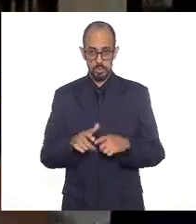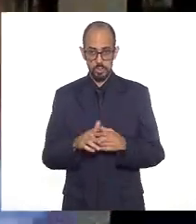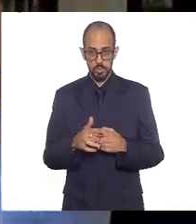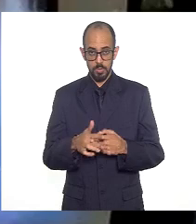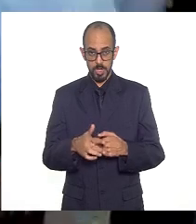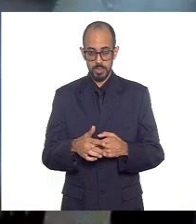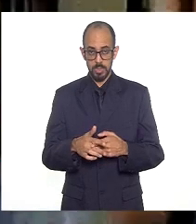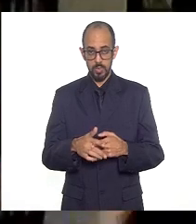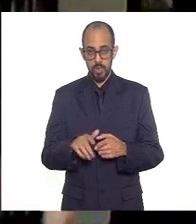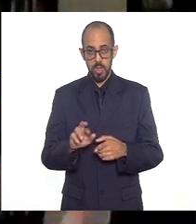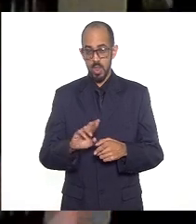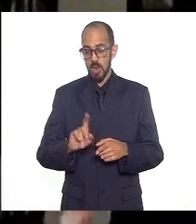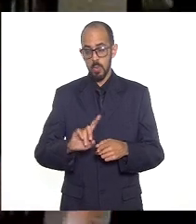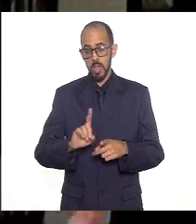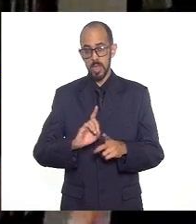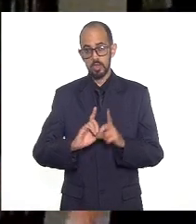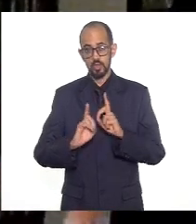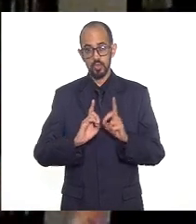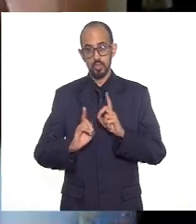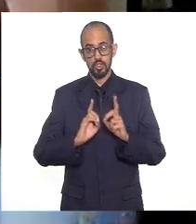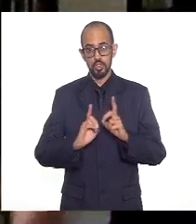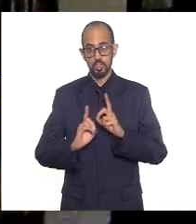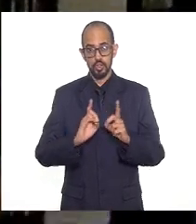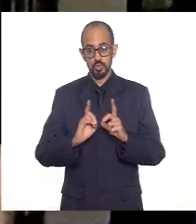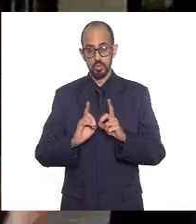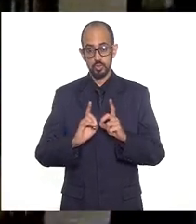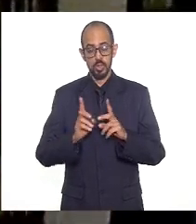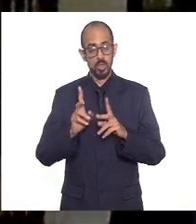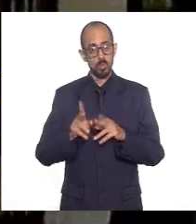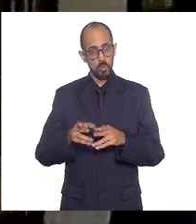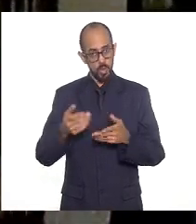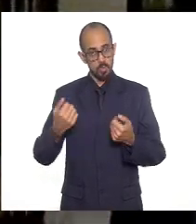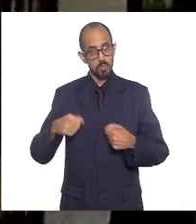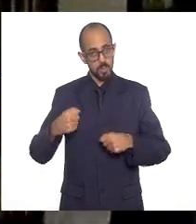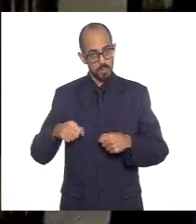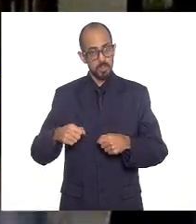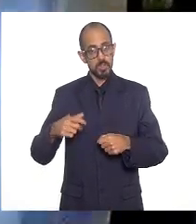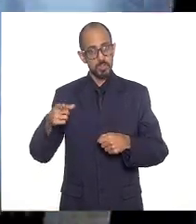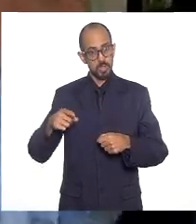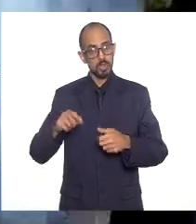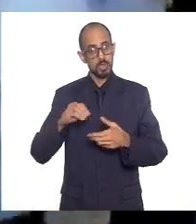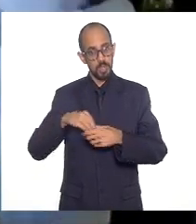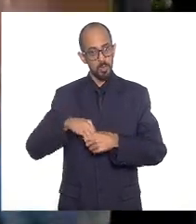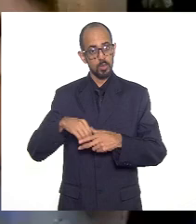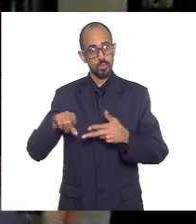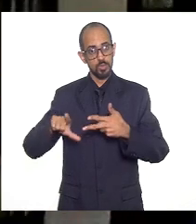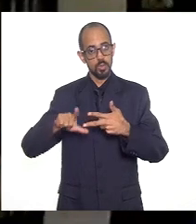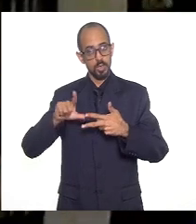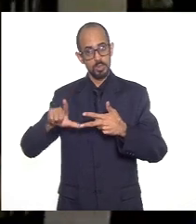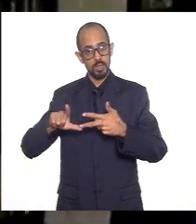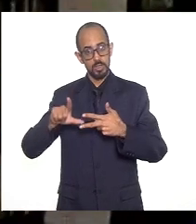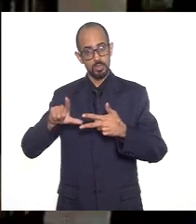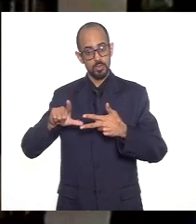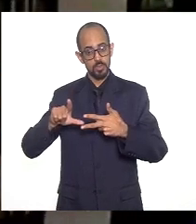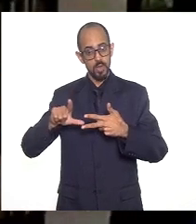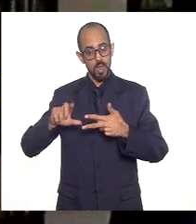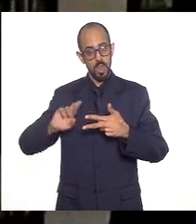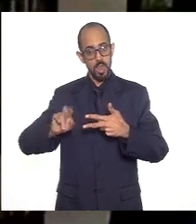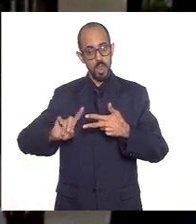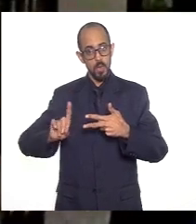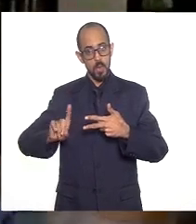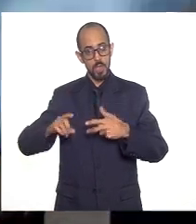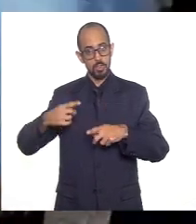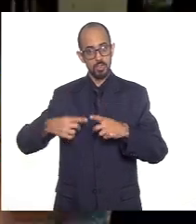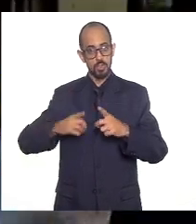não é discutido como deveria ser no Legislativo, não é discutido com a participação